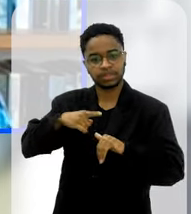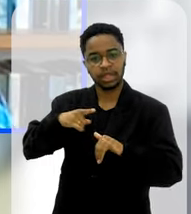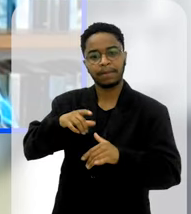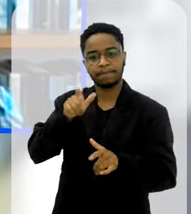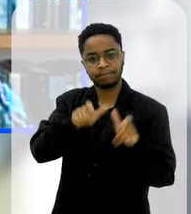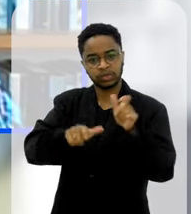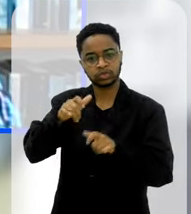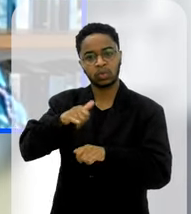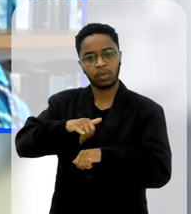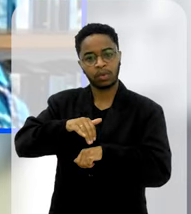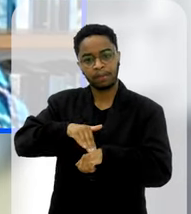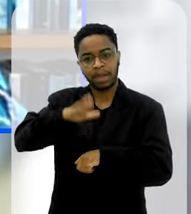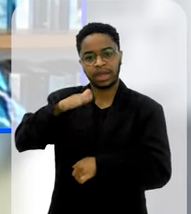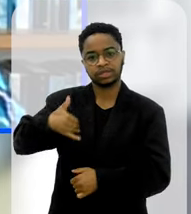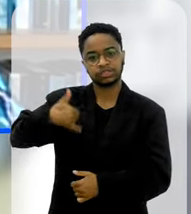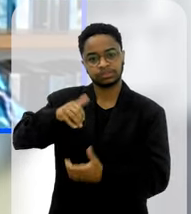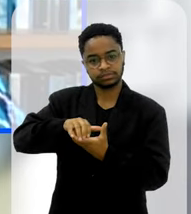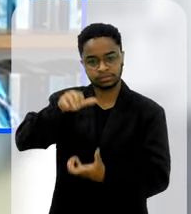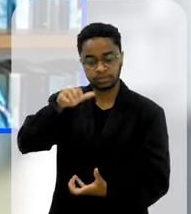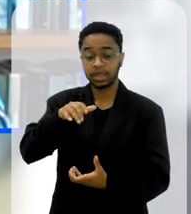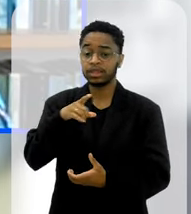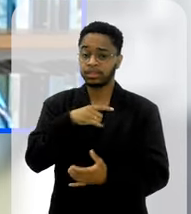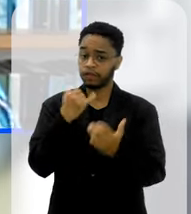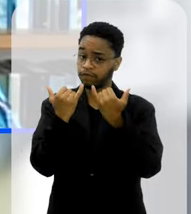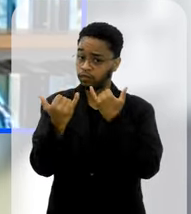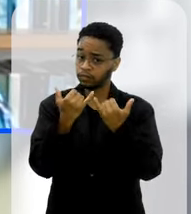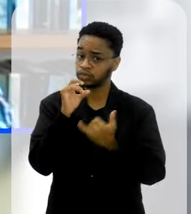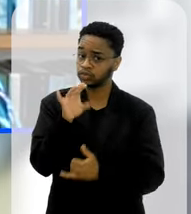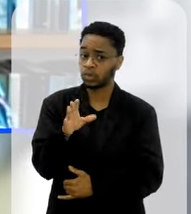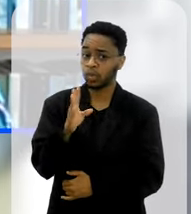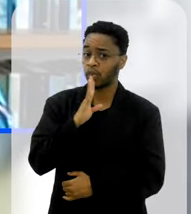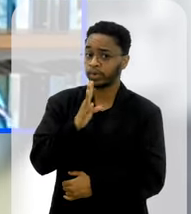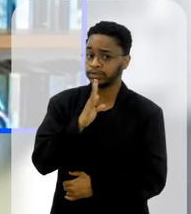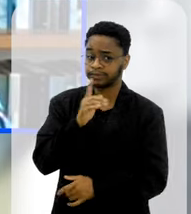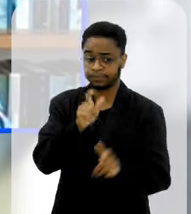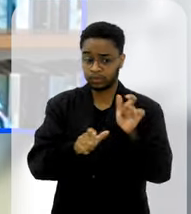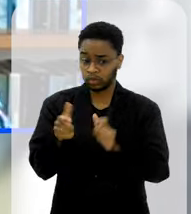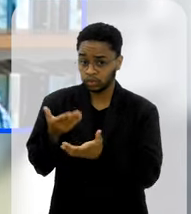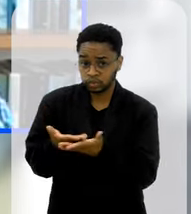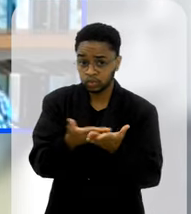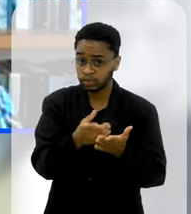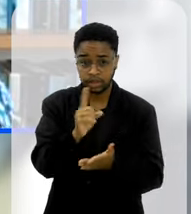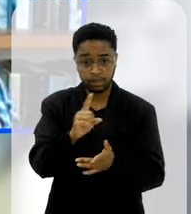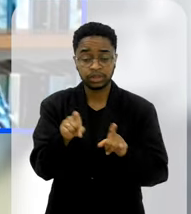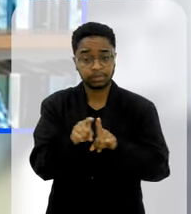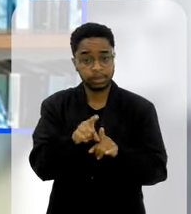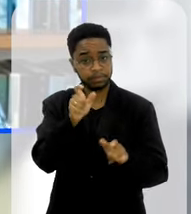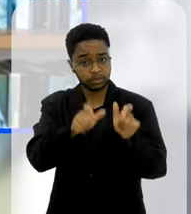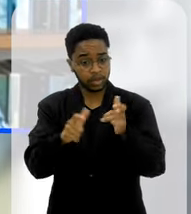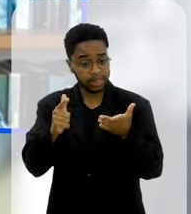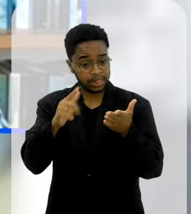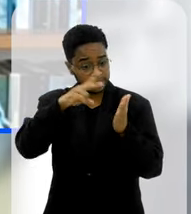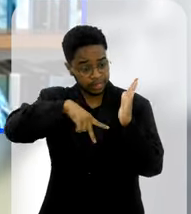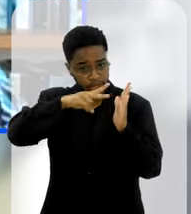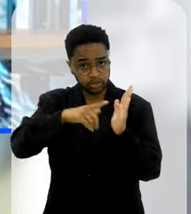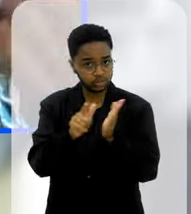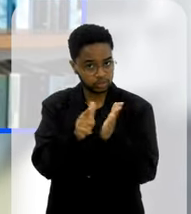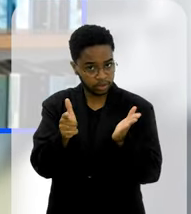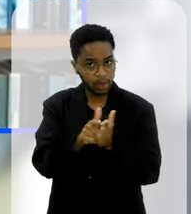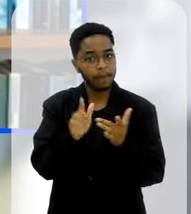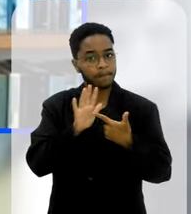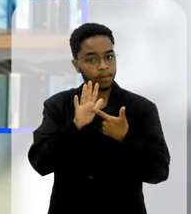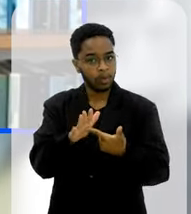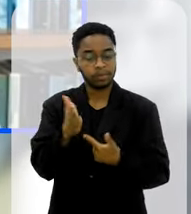anuncia. Esse dado é um dado conhecido não só por quem estuda a matéria, mas por quem lê jornal. Já